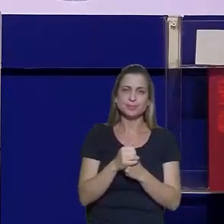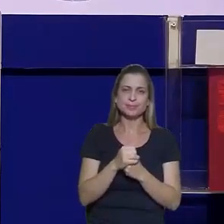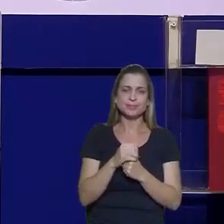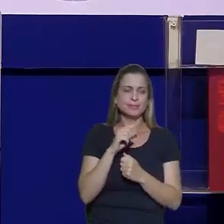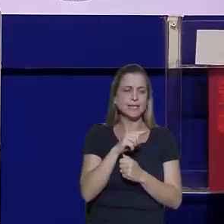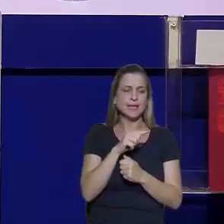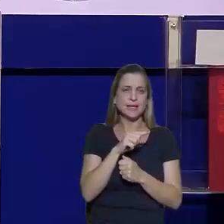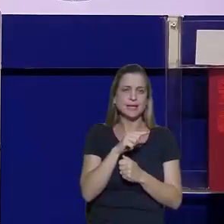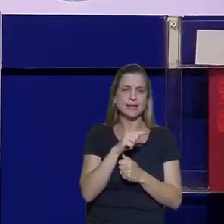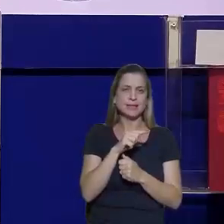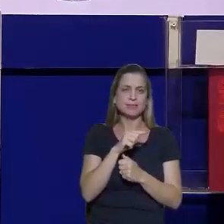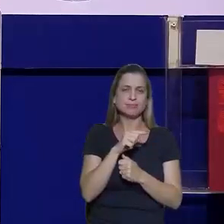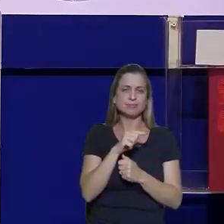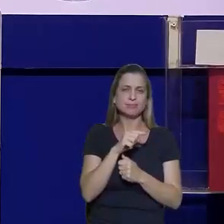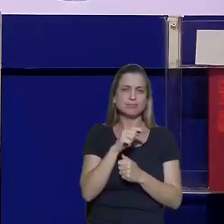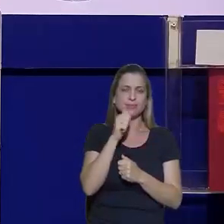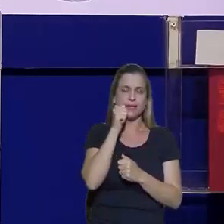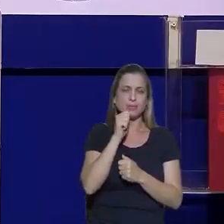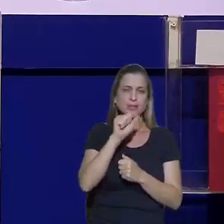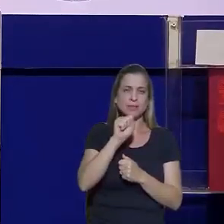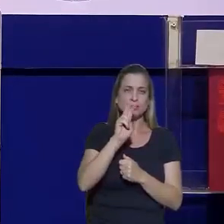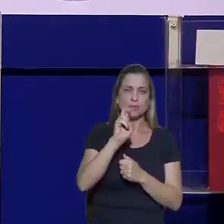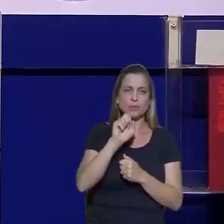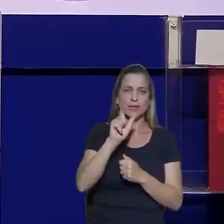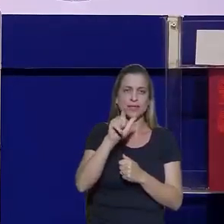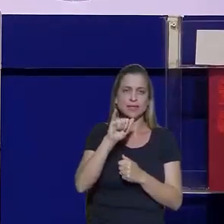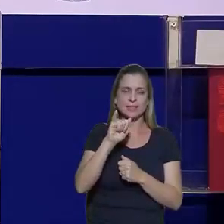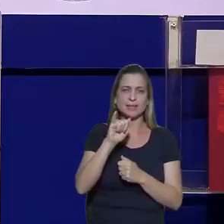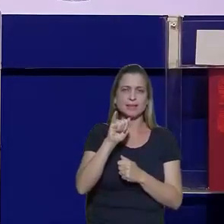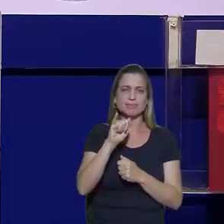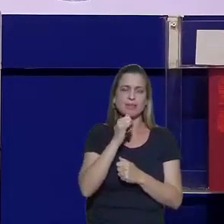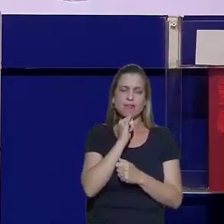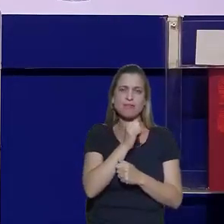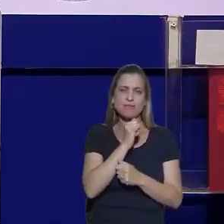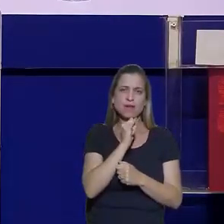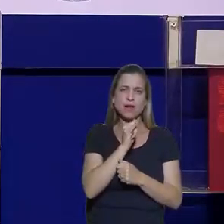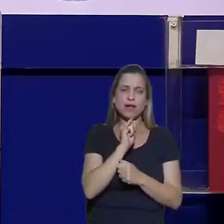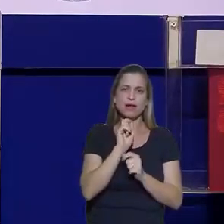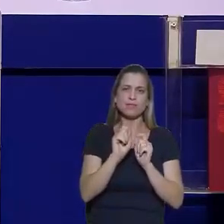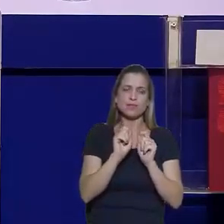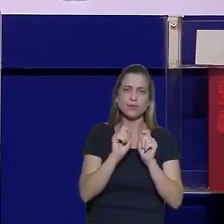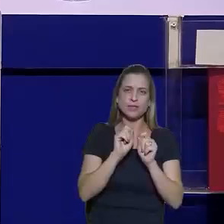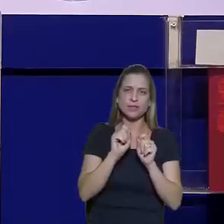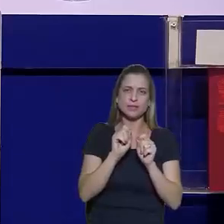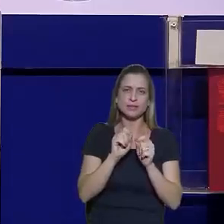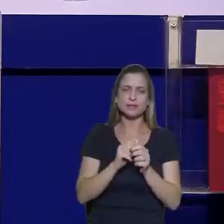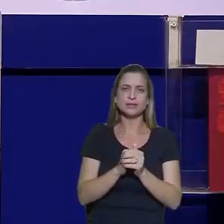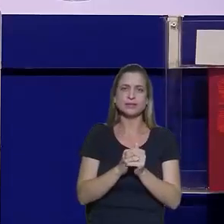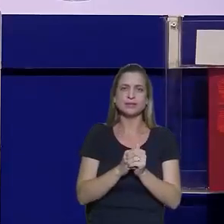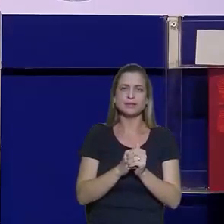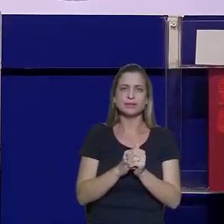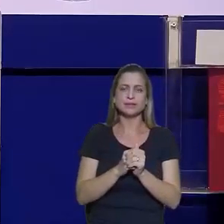Sueli dizia uma coisa sobre o jeito de operar de Gueledés, que ela chamava